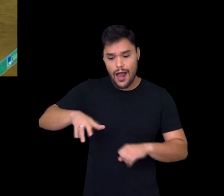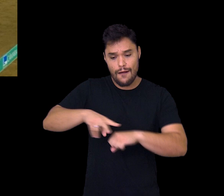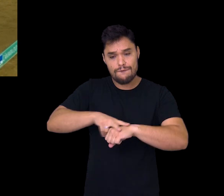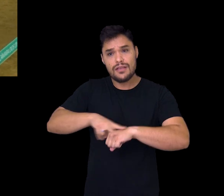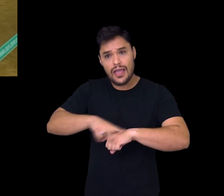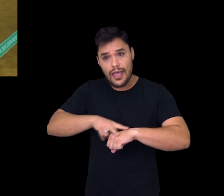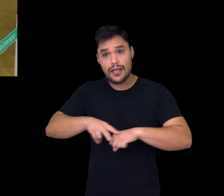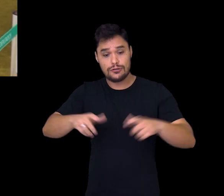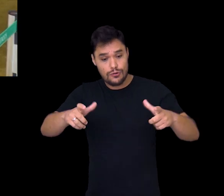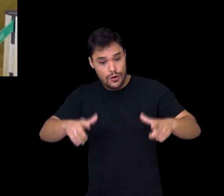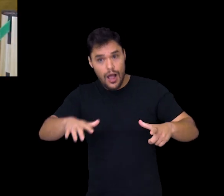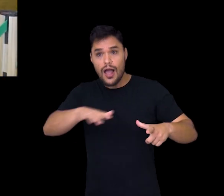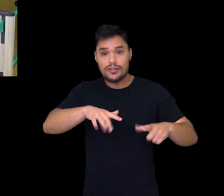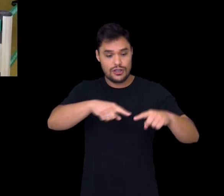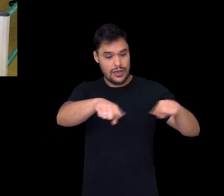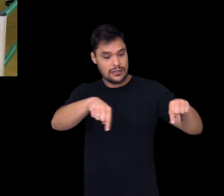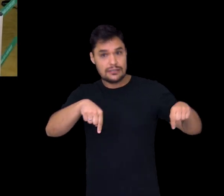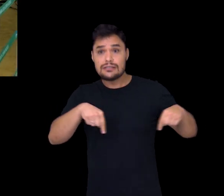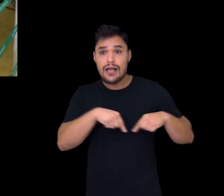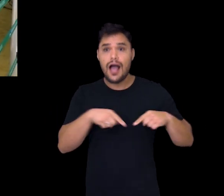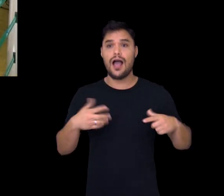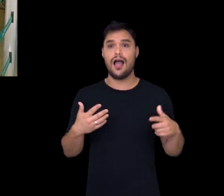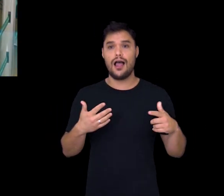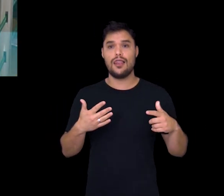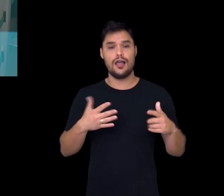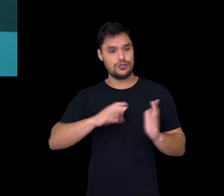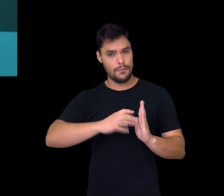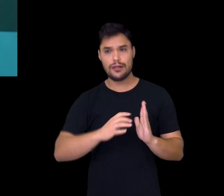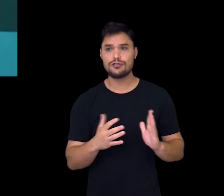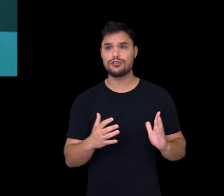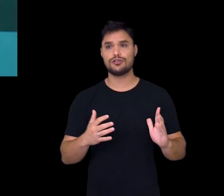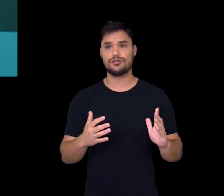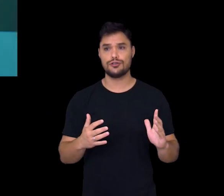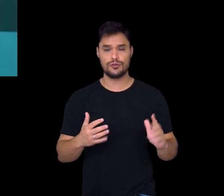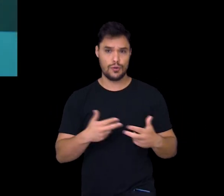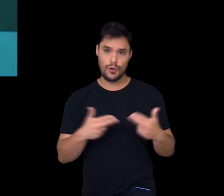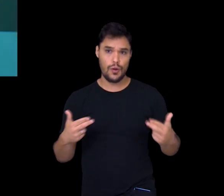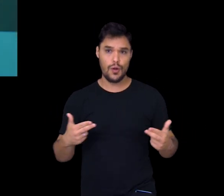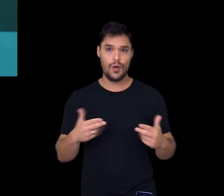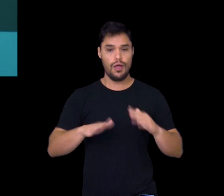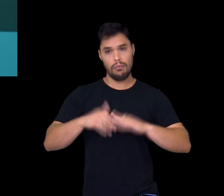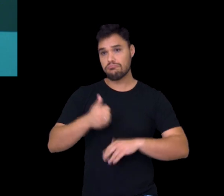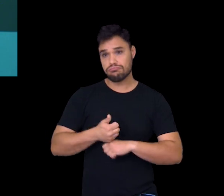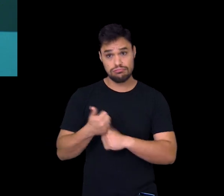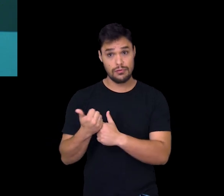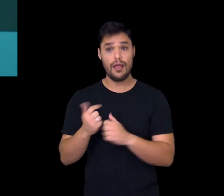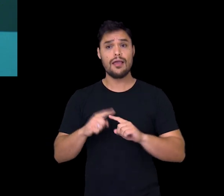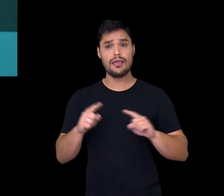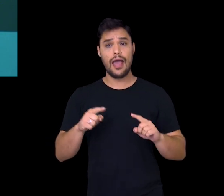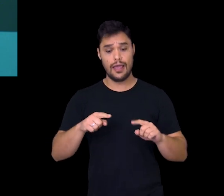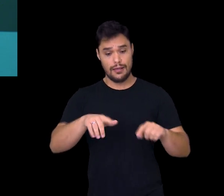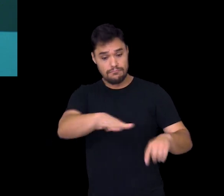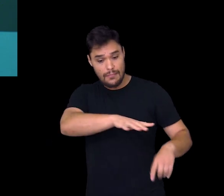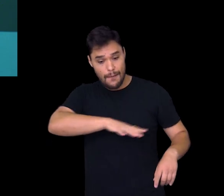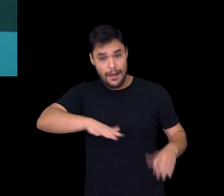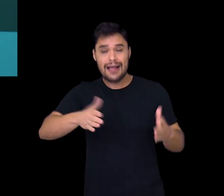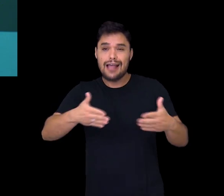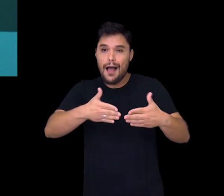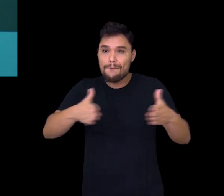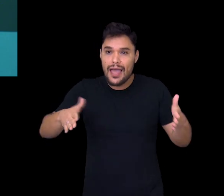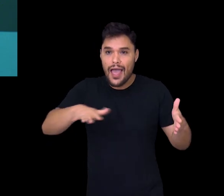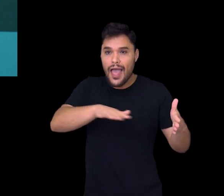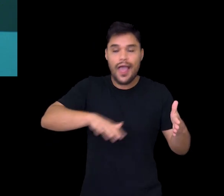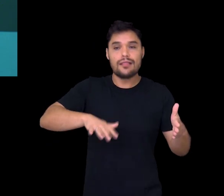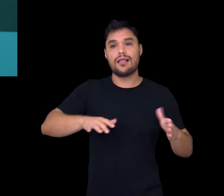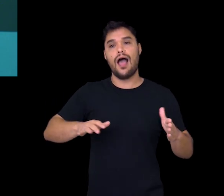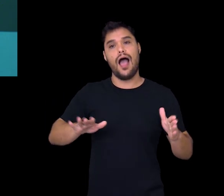com salas de políticos, de partidos, essas coisas todas, assessorias e tal. E aí acabou a praça. E a praça é uma coisa muito